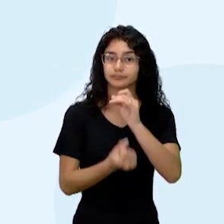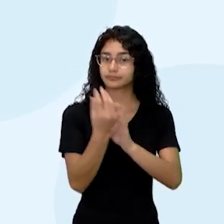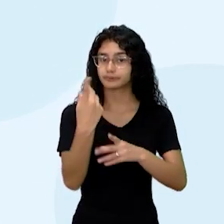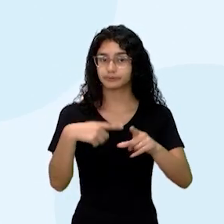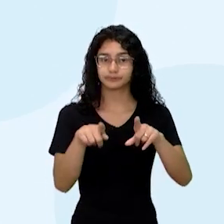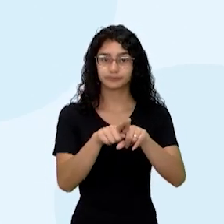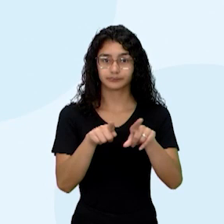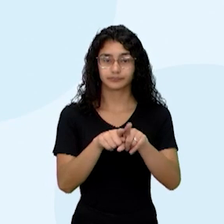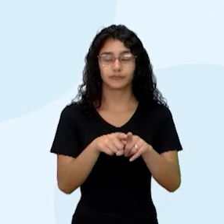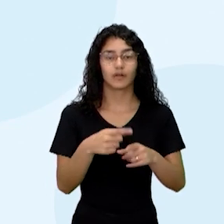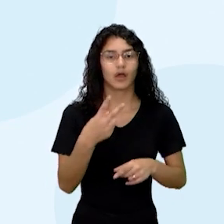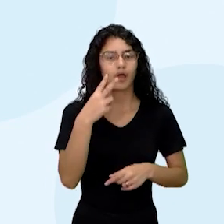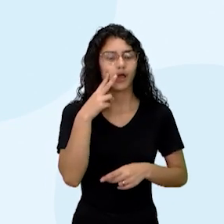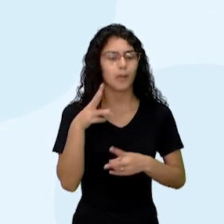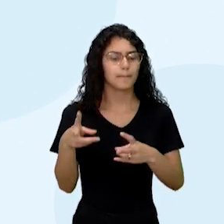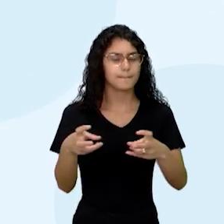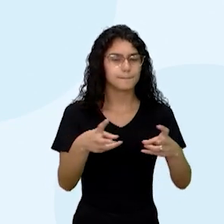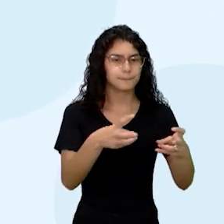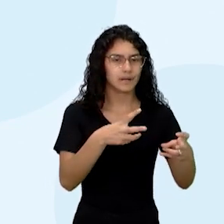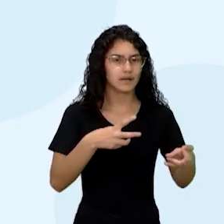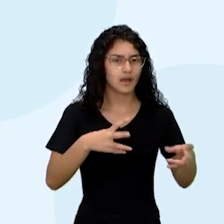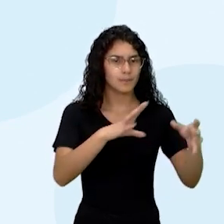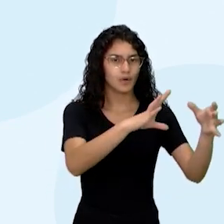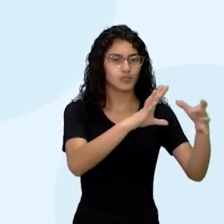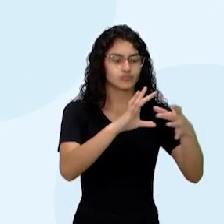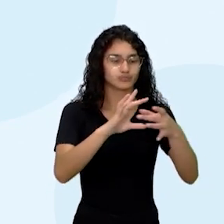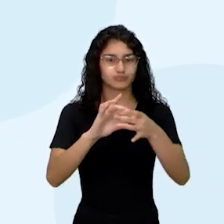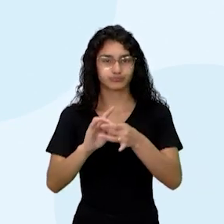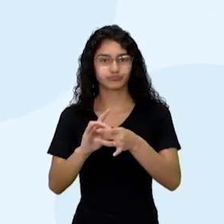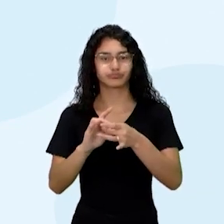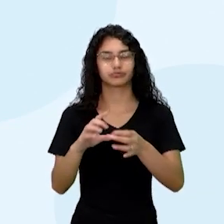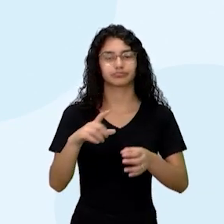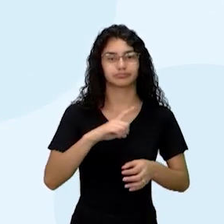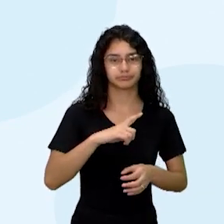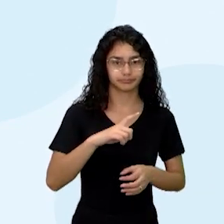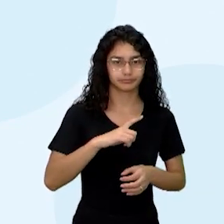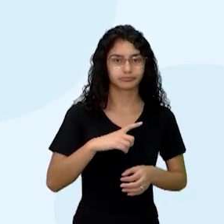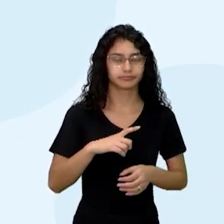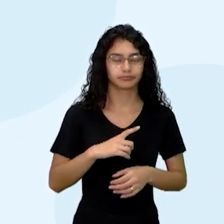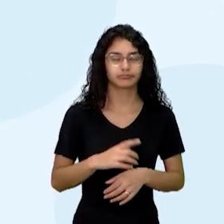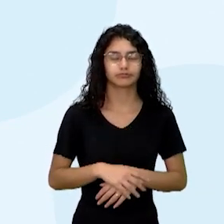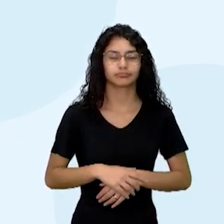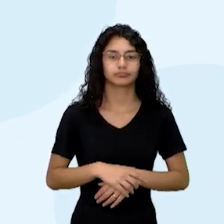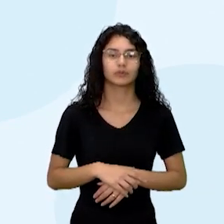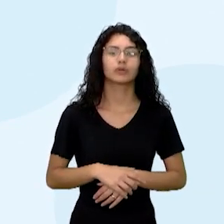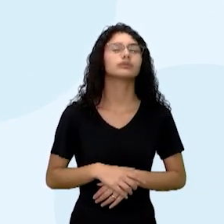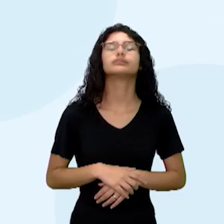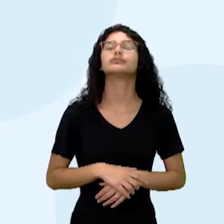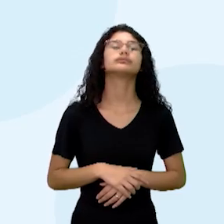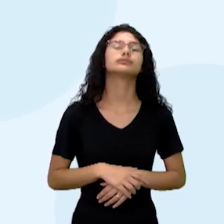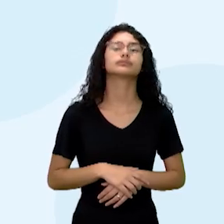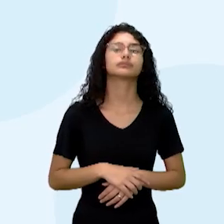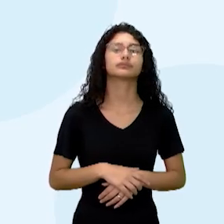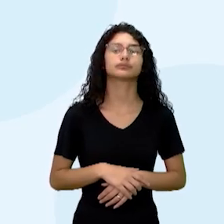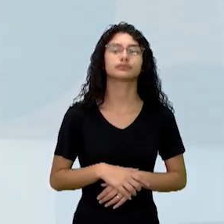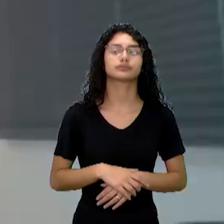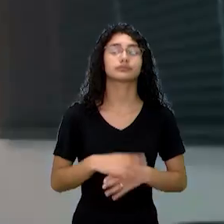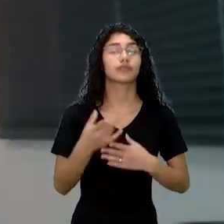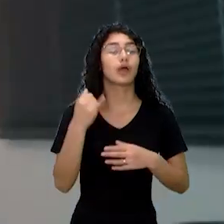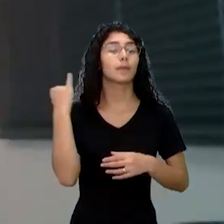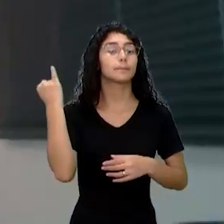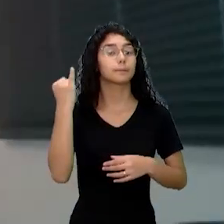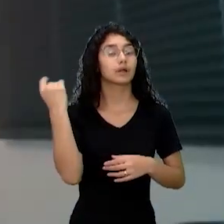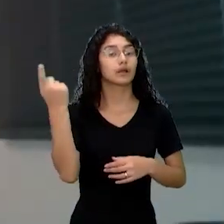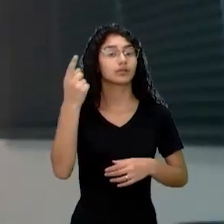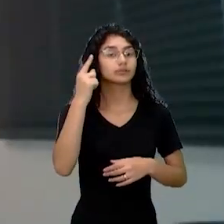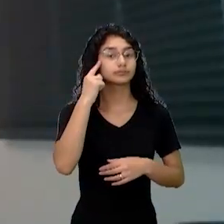criatividade, vocês veem essa conexão entre a teoria do Renzulli e o referencial da legislação brasileira. É importante a